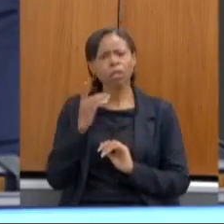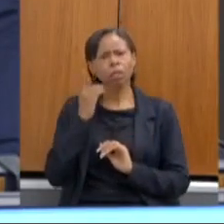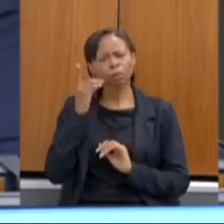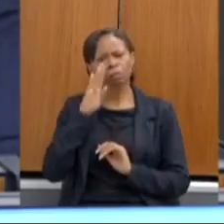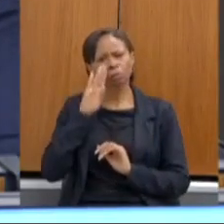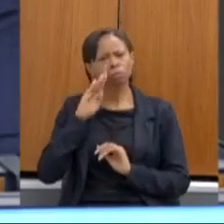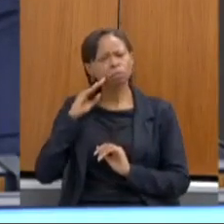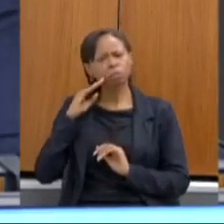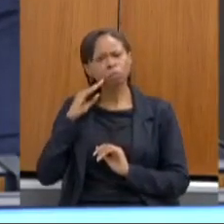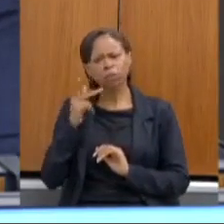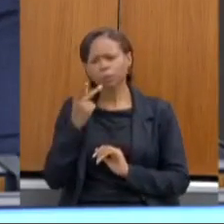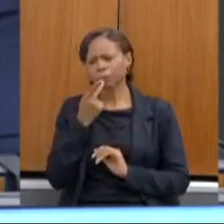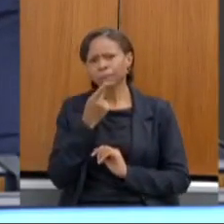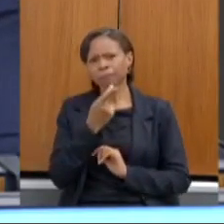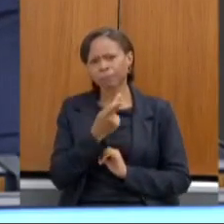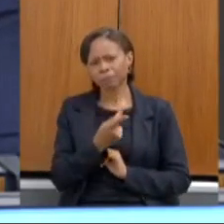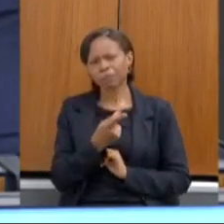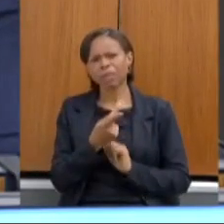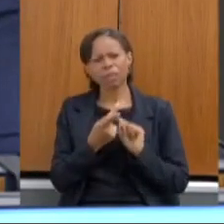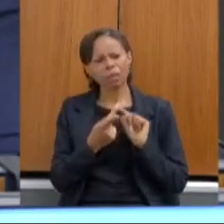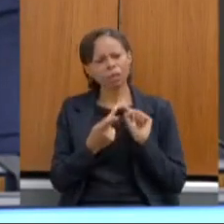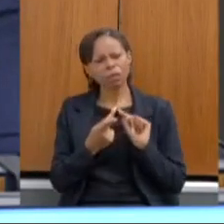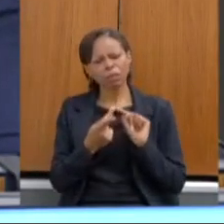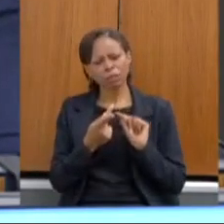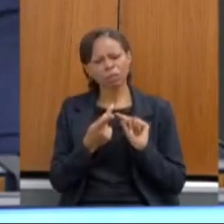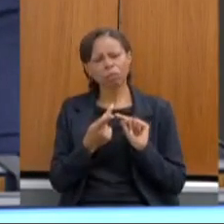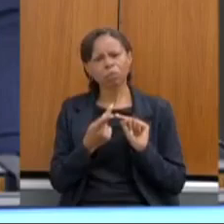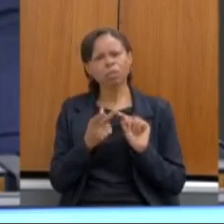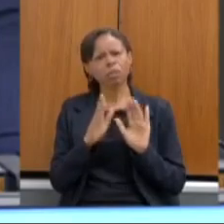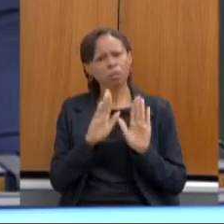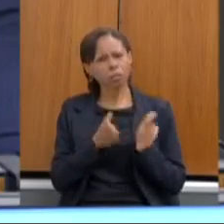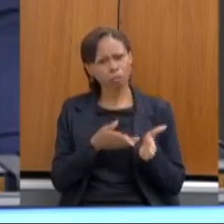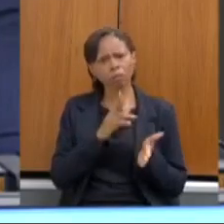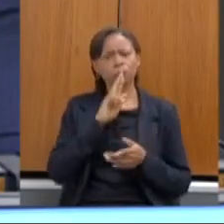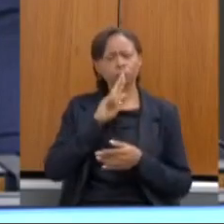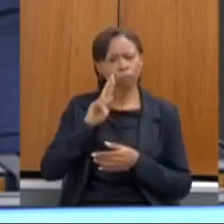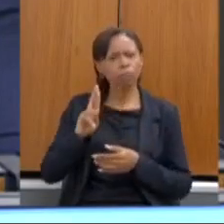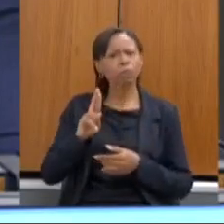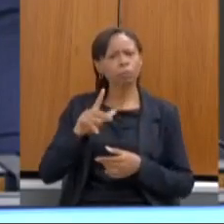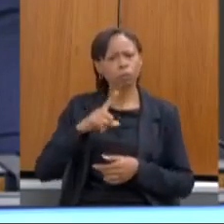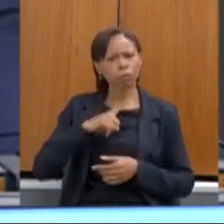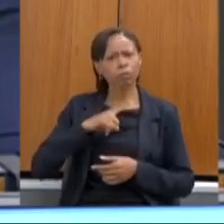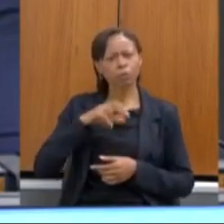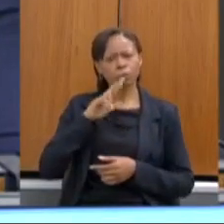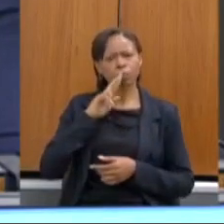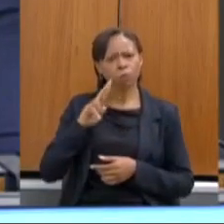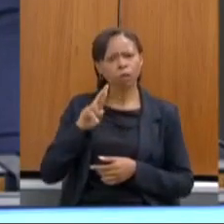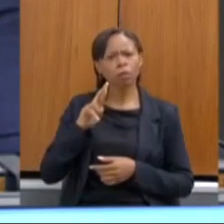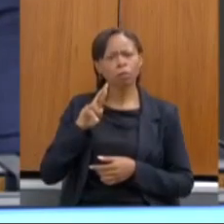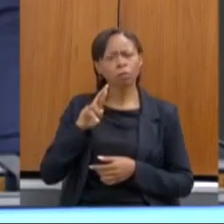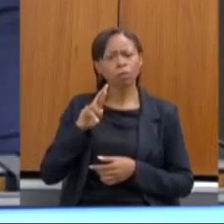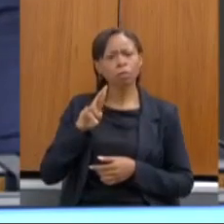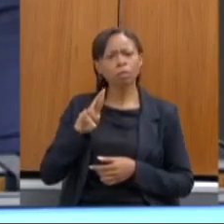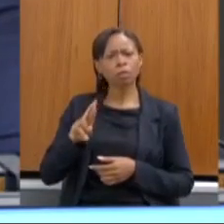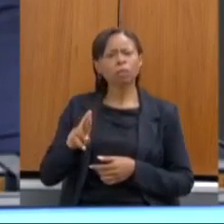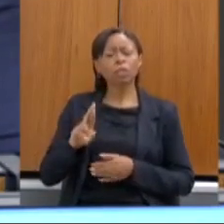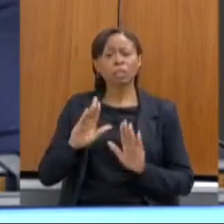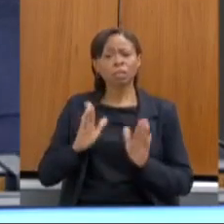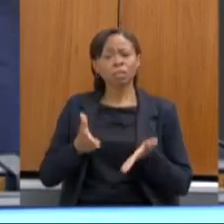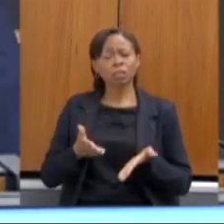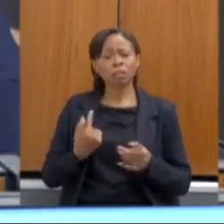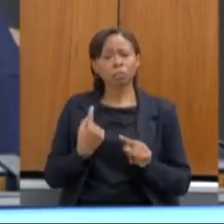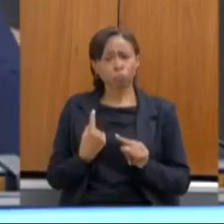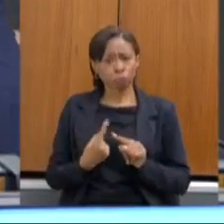deputada ela ela realmente eu acho que já tem até a resposta é que você procura porque é